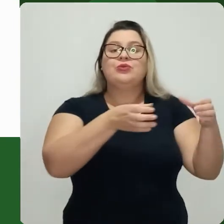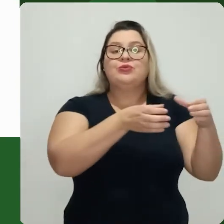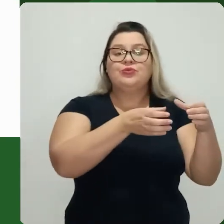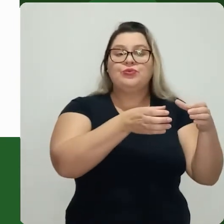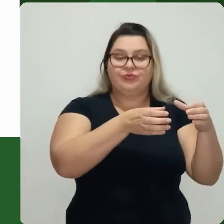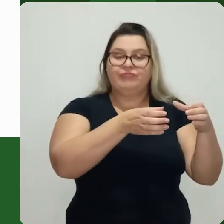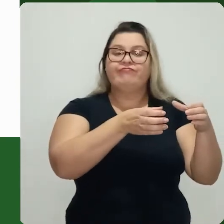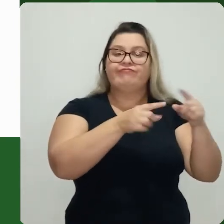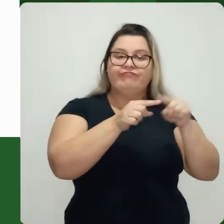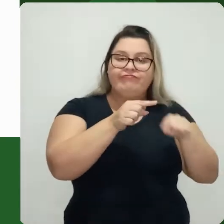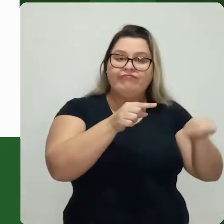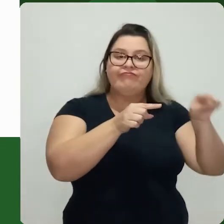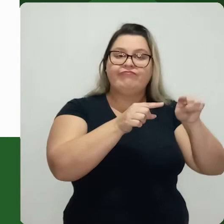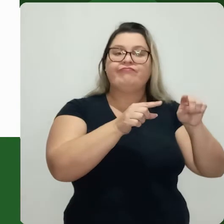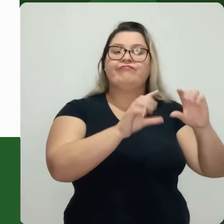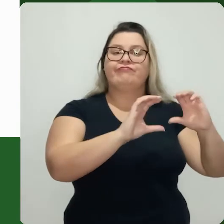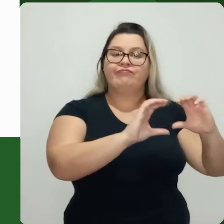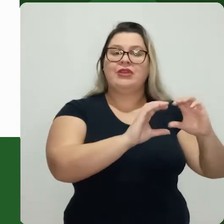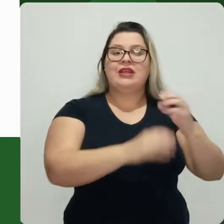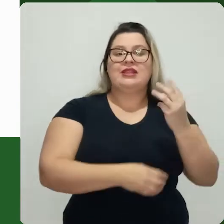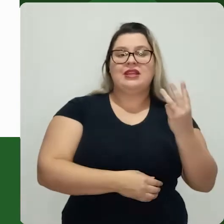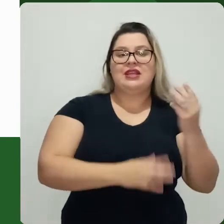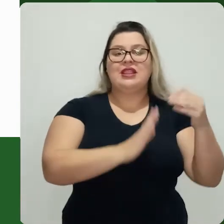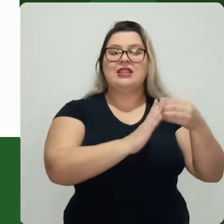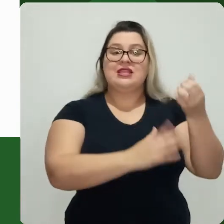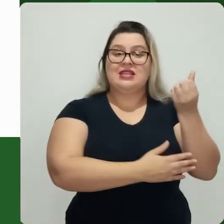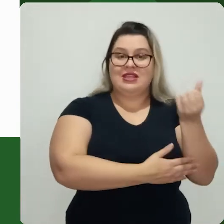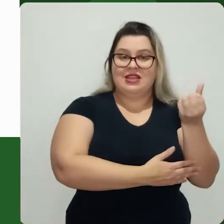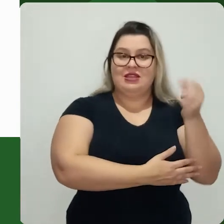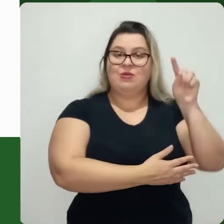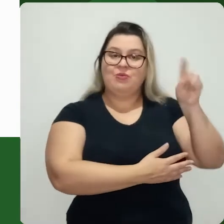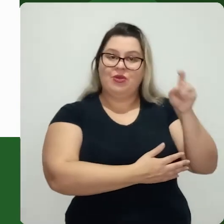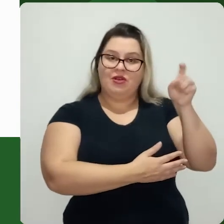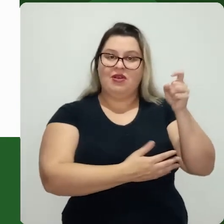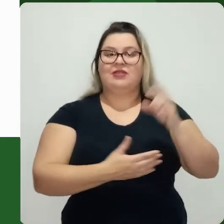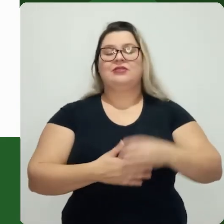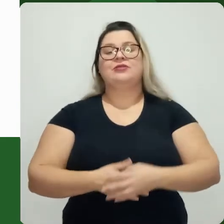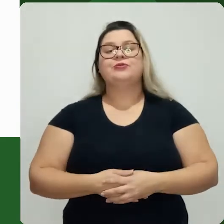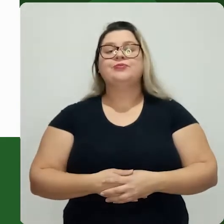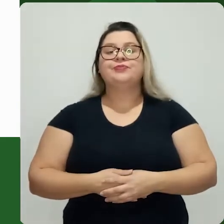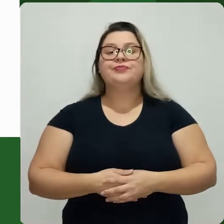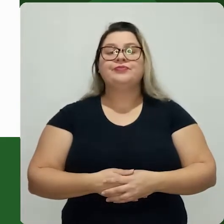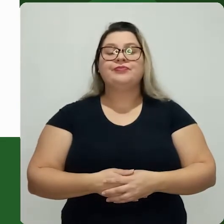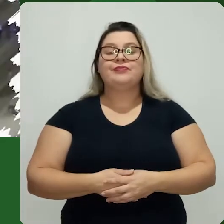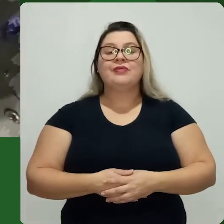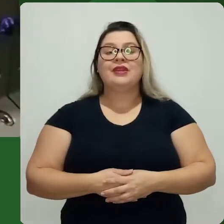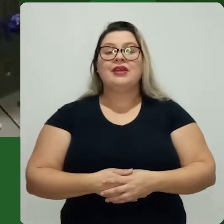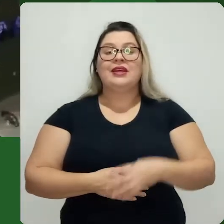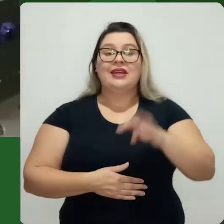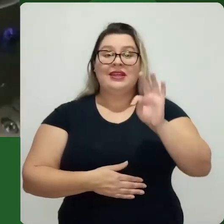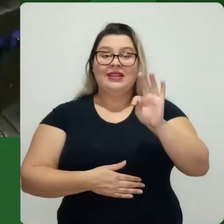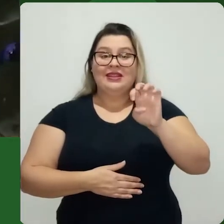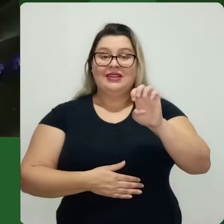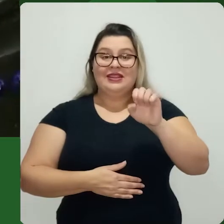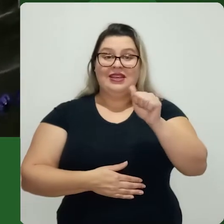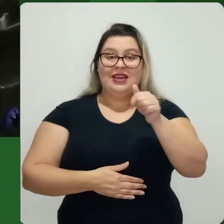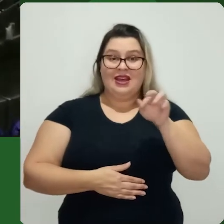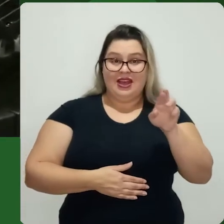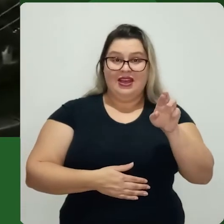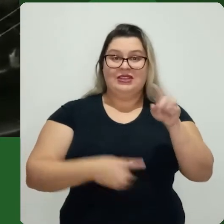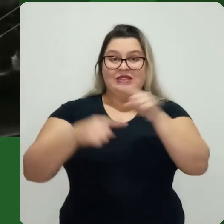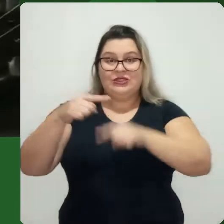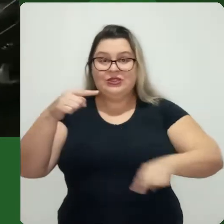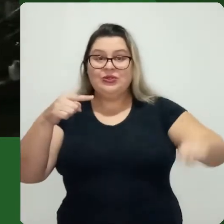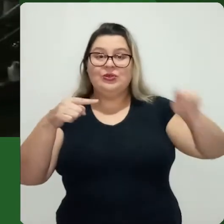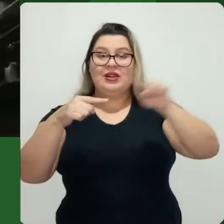teares de pequeno diâmetro, com 3 a 6 polegadas. Os teares circulares de